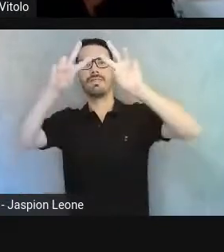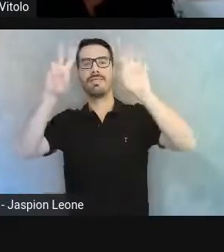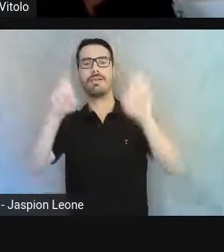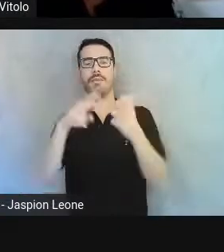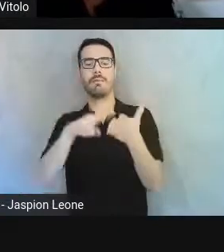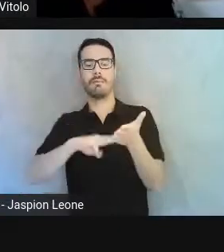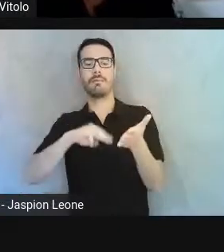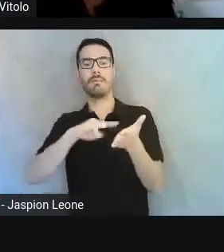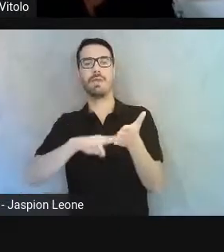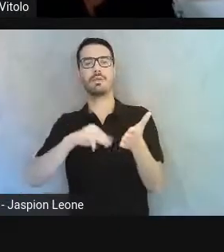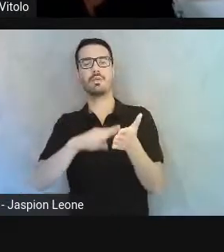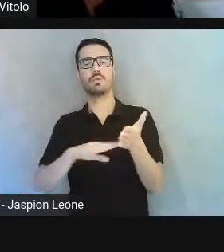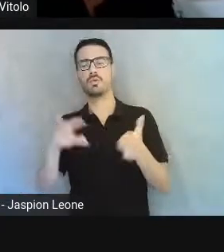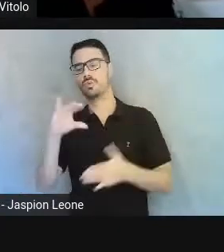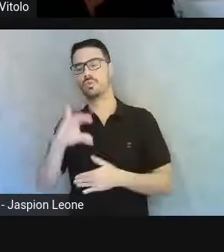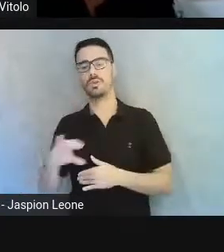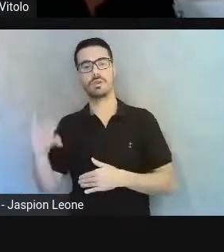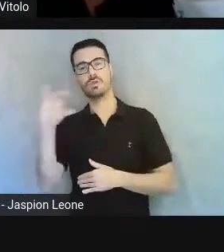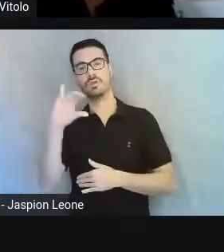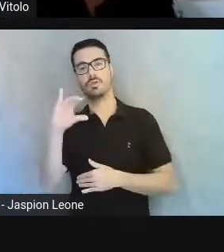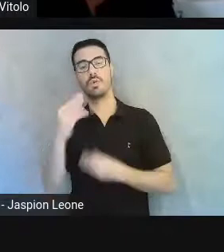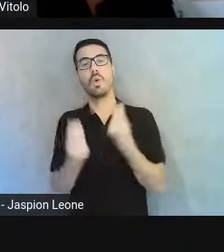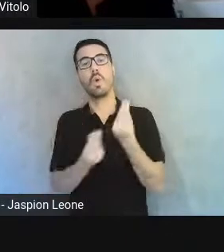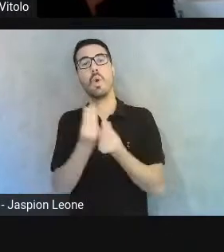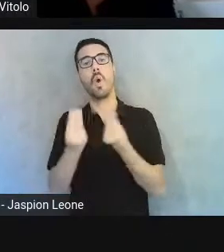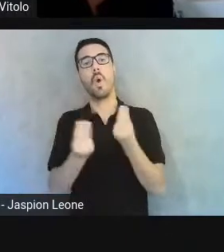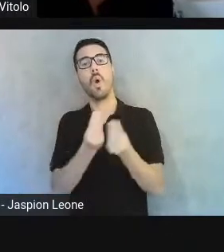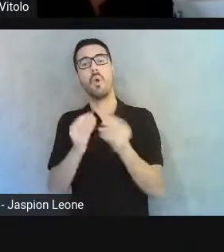como instrumento de desenvolvimento de pesquisa.